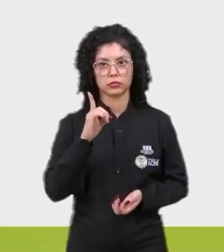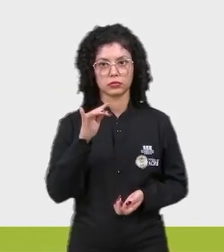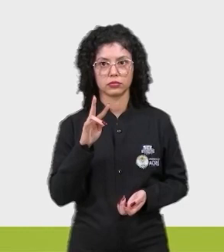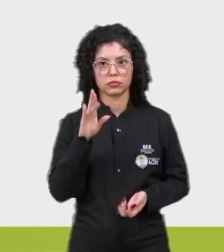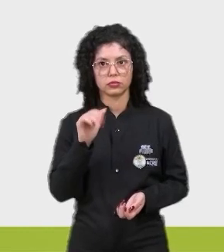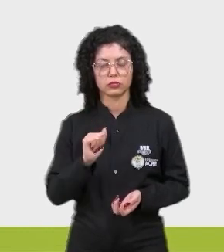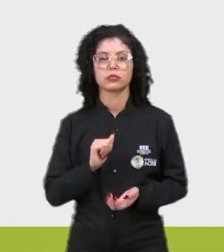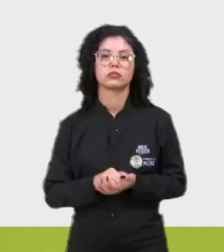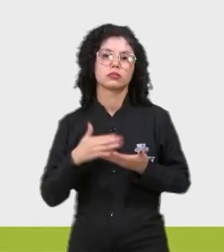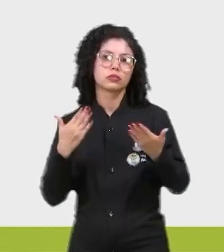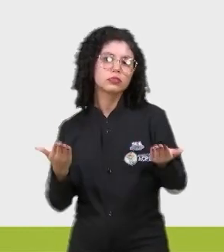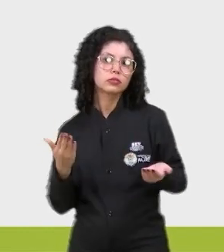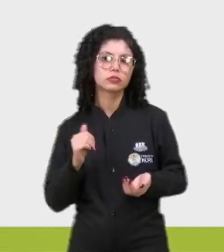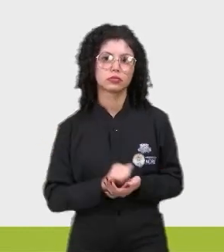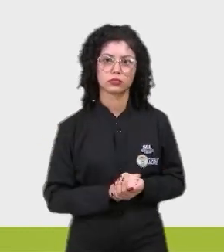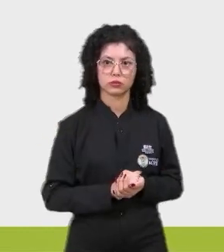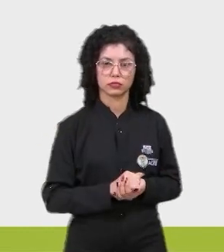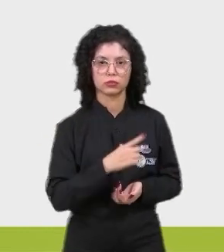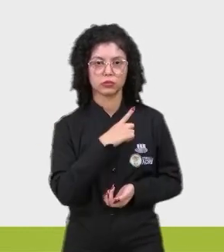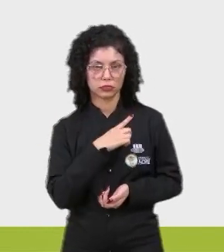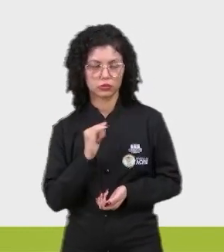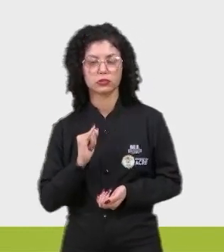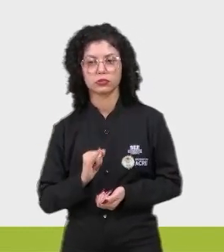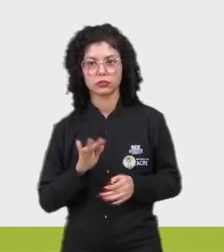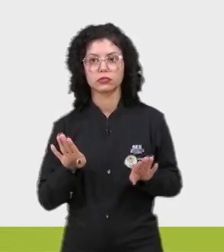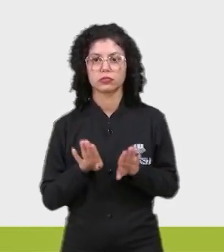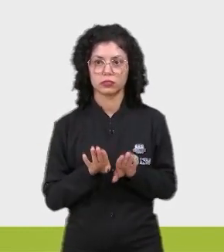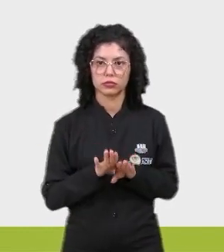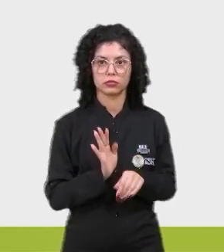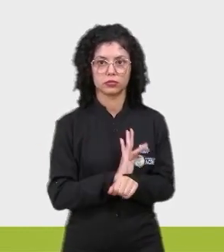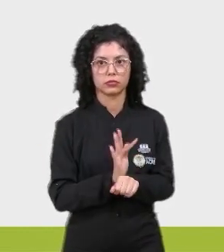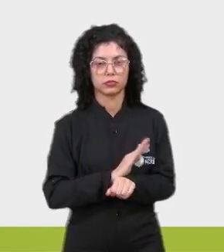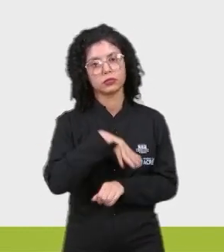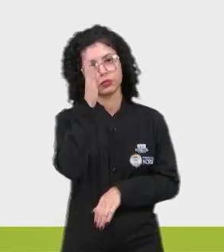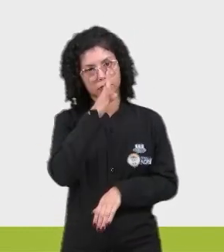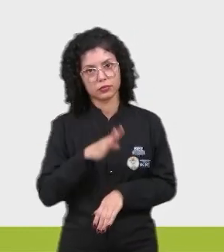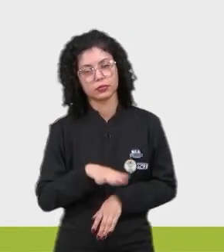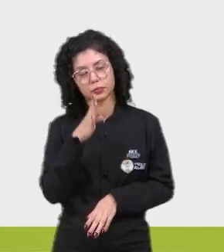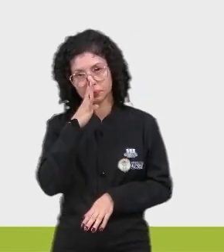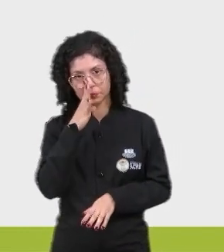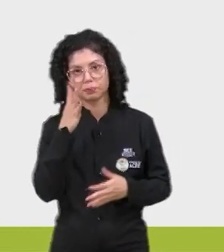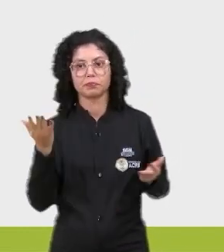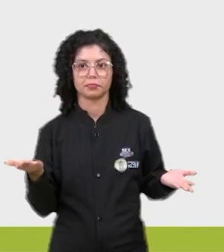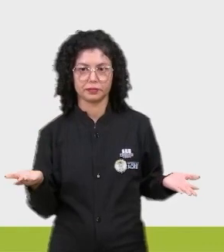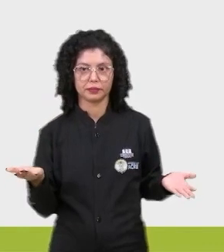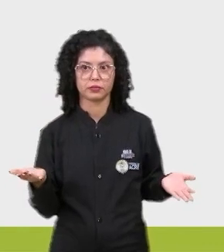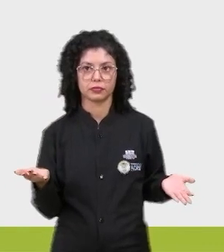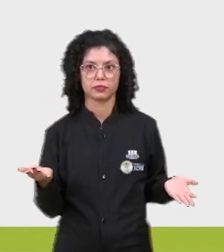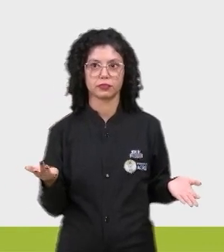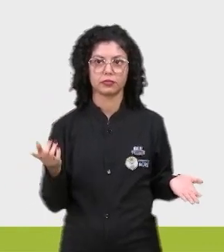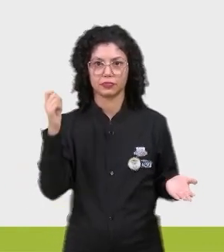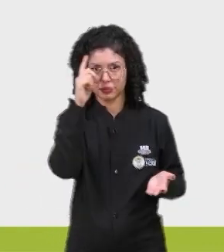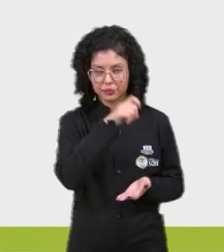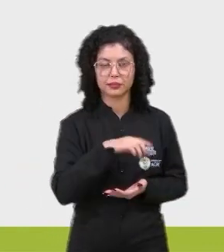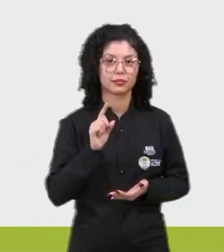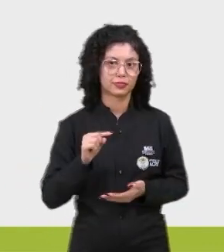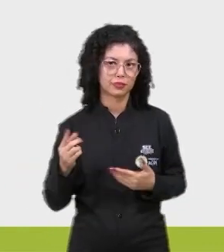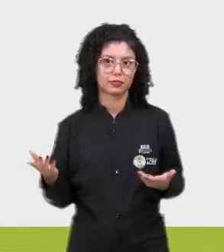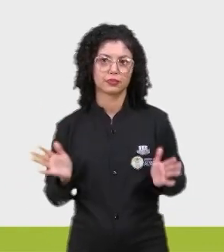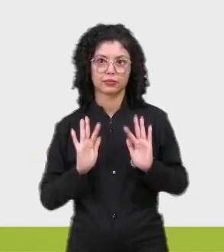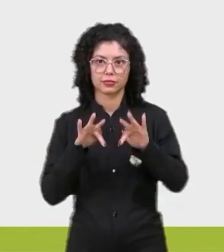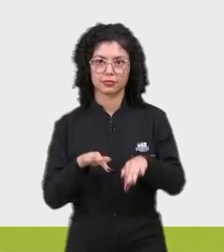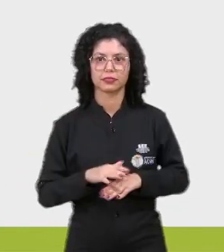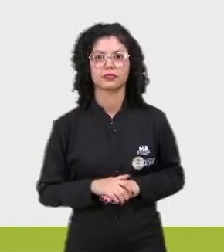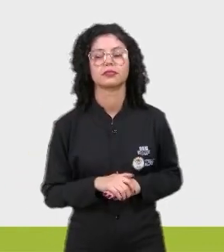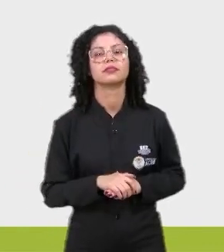né? Aí tem o link também para se você quiser assistir, né? O brasileiro que ainda não assistiu, é muito difícil, né? Mas enfim,